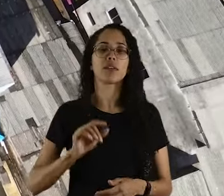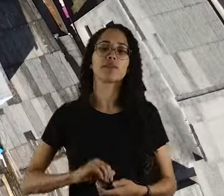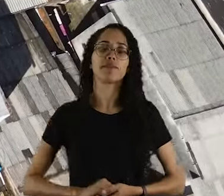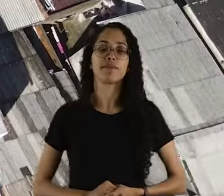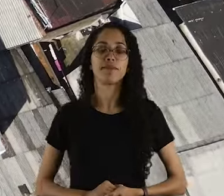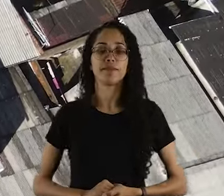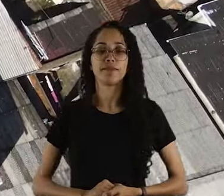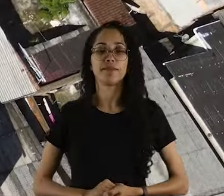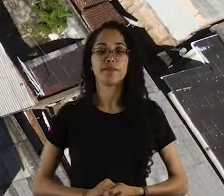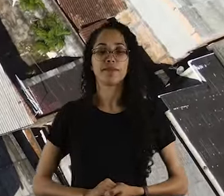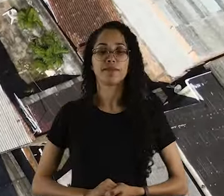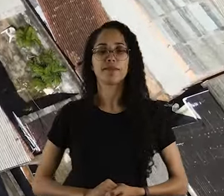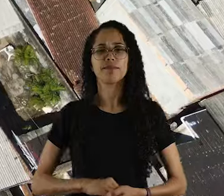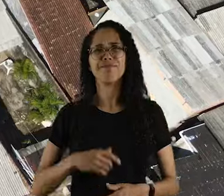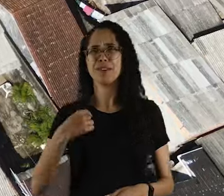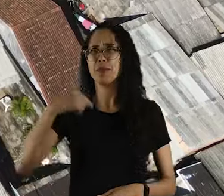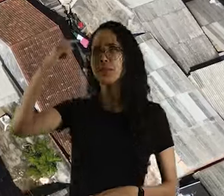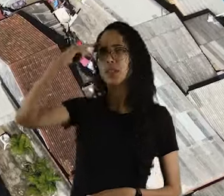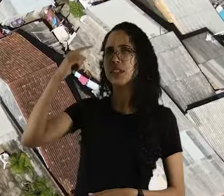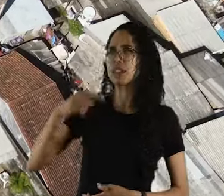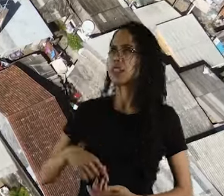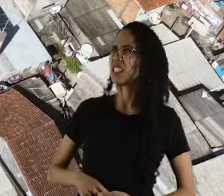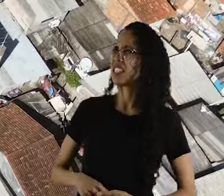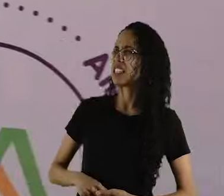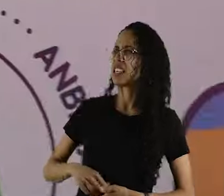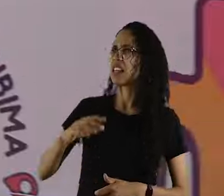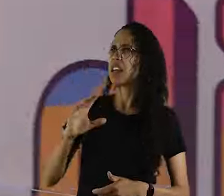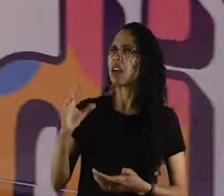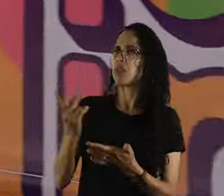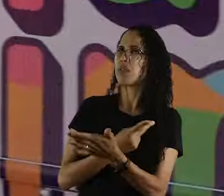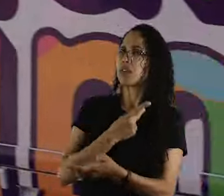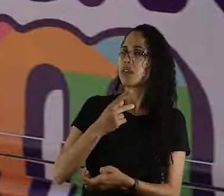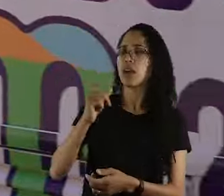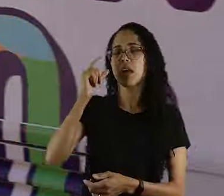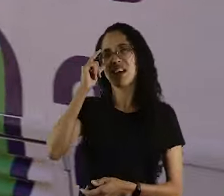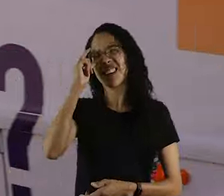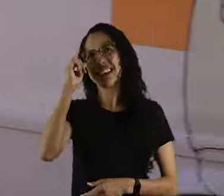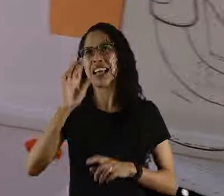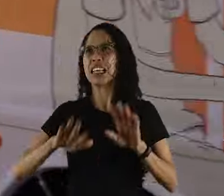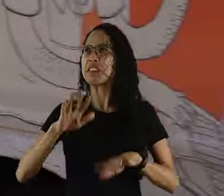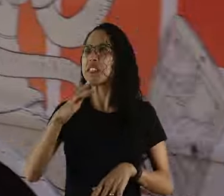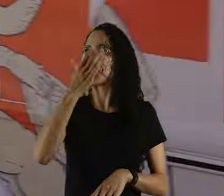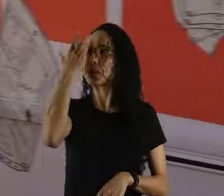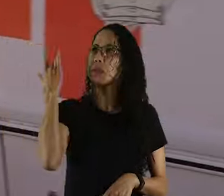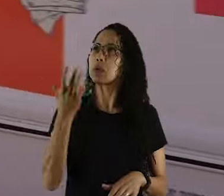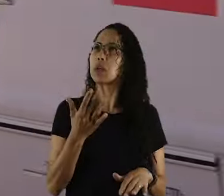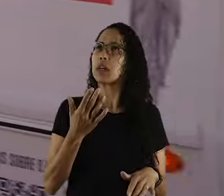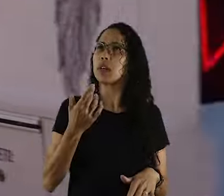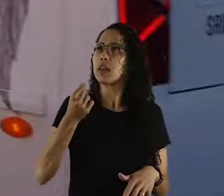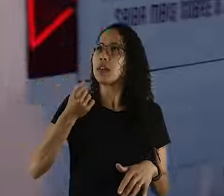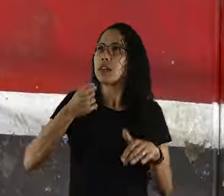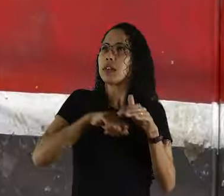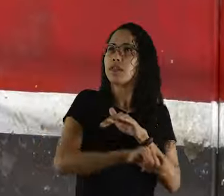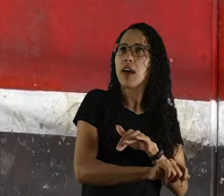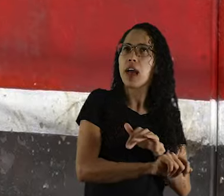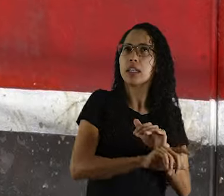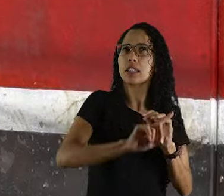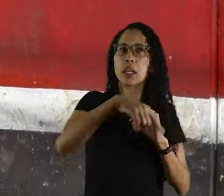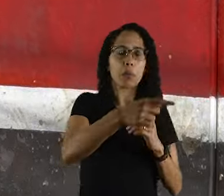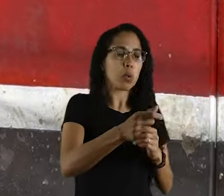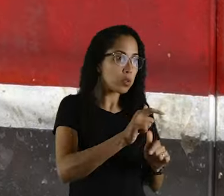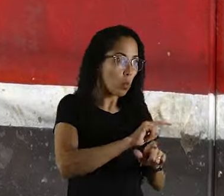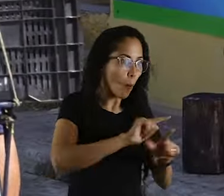Será que funciona mesmo? Né? Será que depois isso não vai ser tirado de mim? Se eu for colocar o dinheiro aqui, vou